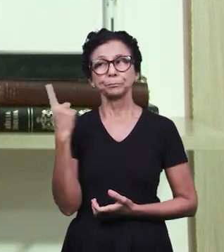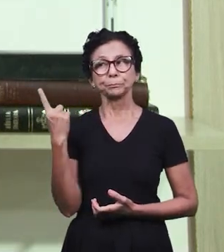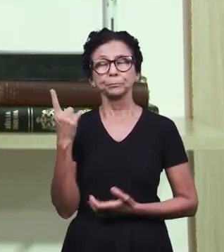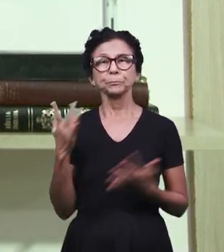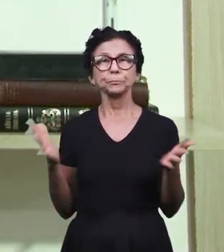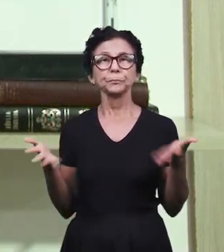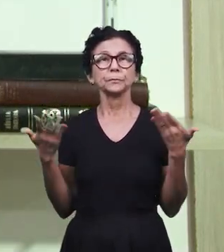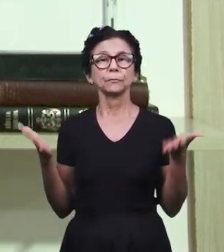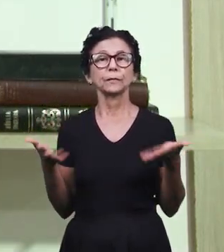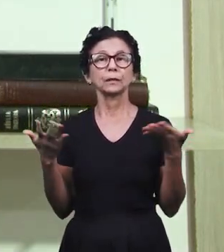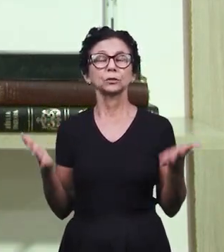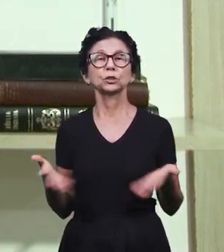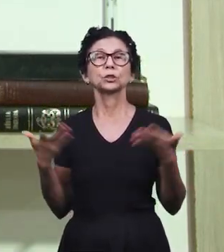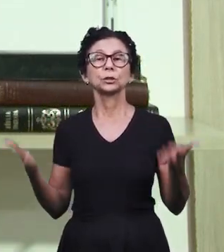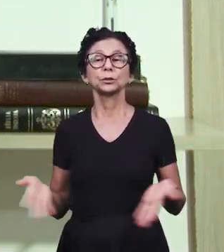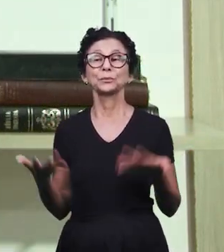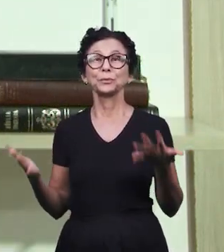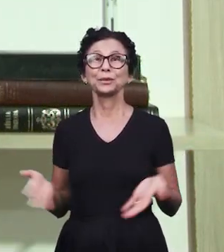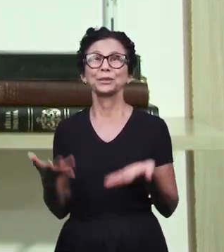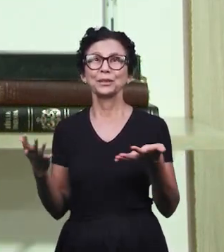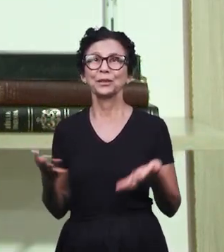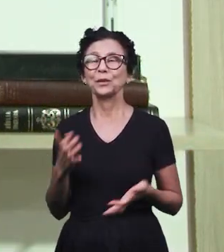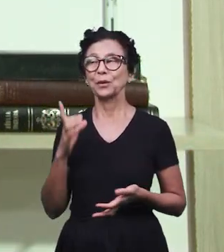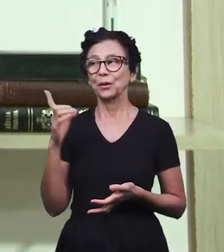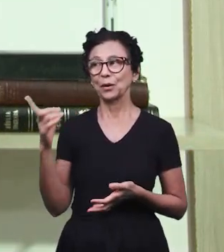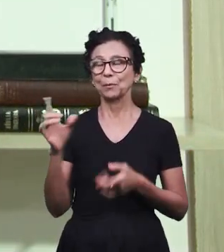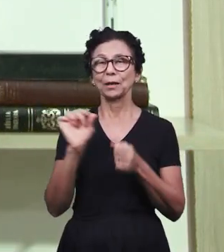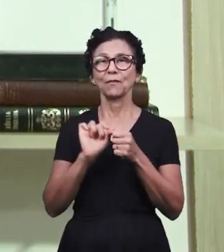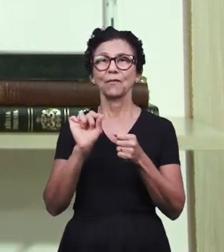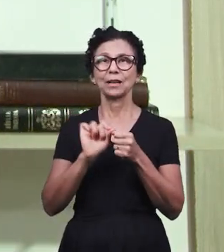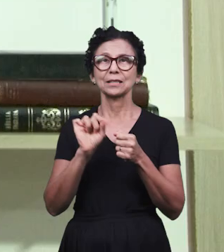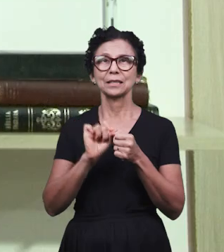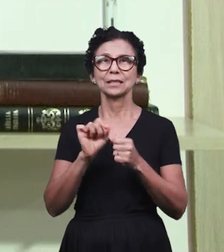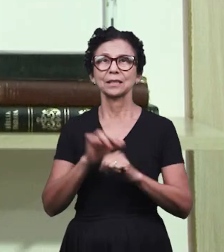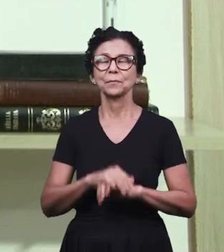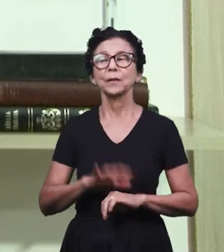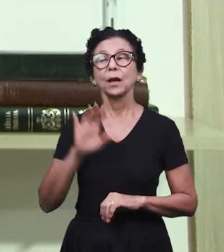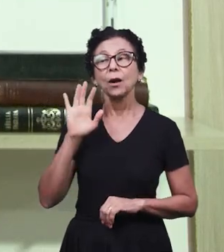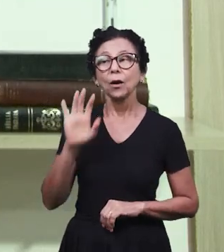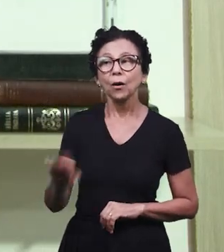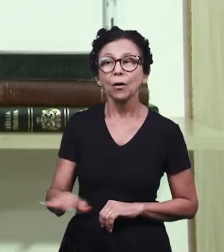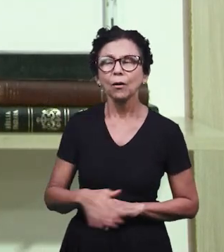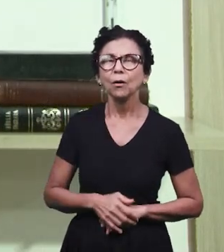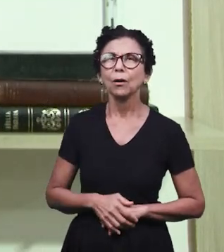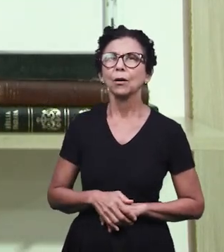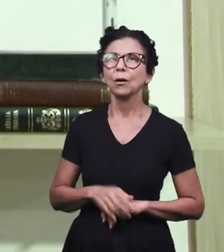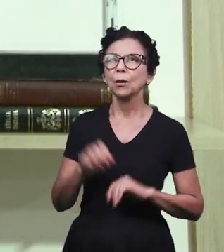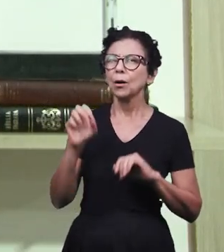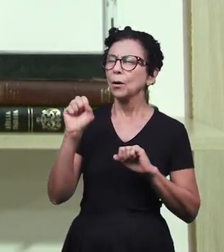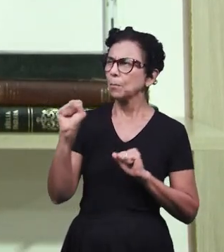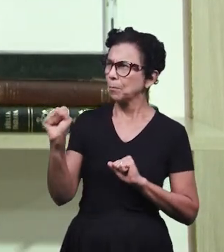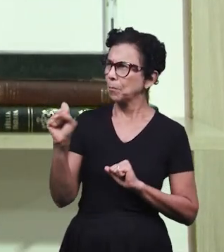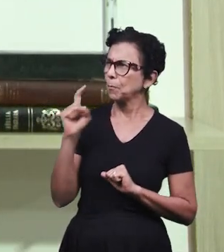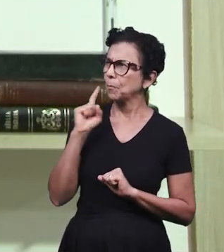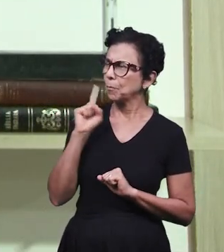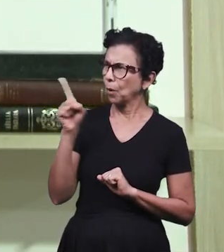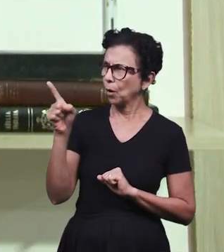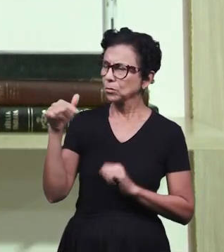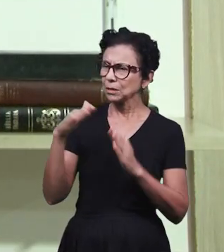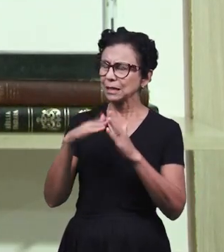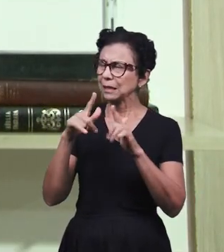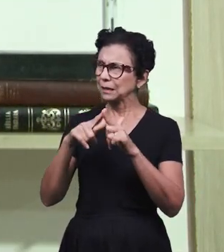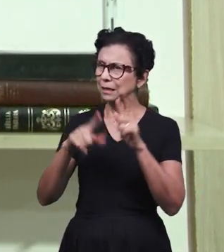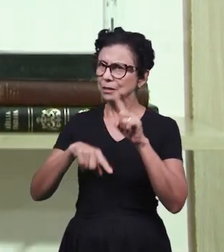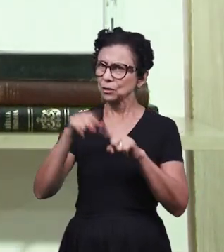na criança aquilo que eu quero que ela faça. Então, eu vou encorajar. Posso tocar instrumento na